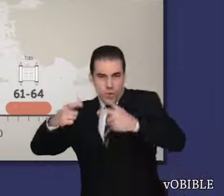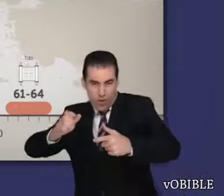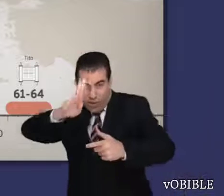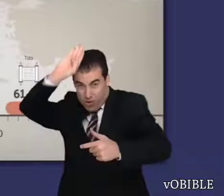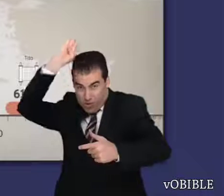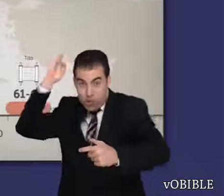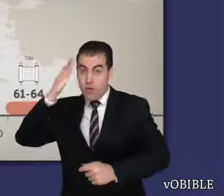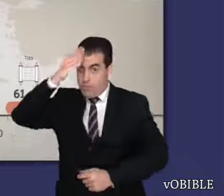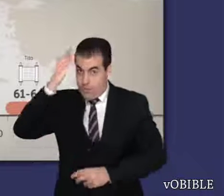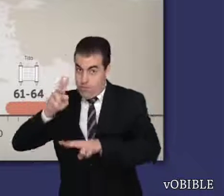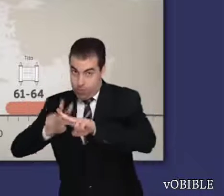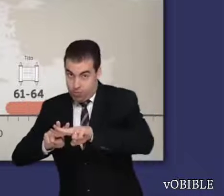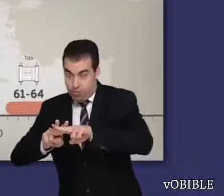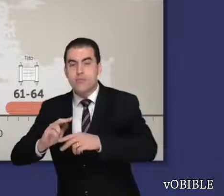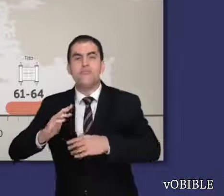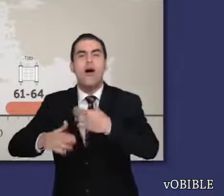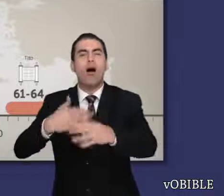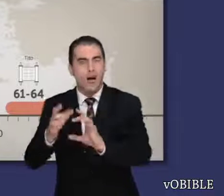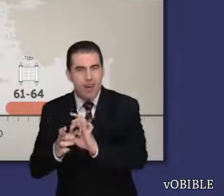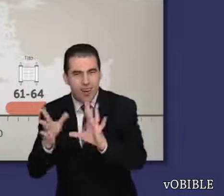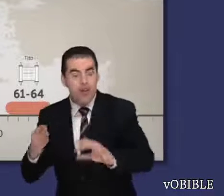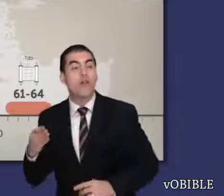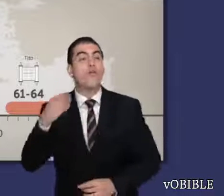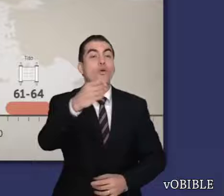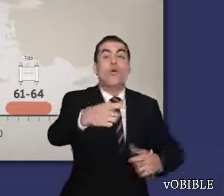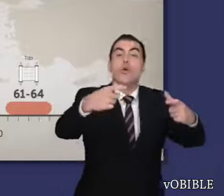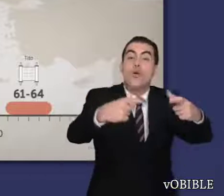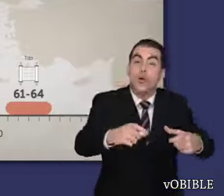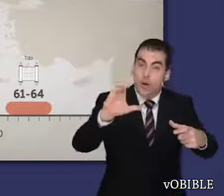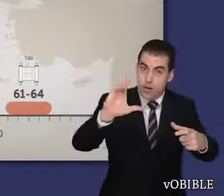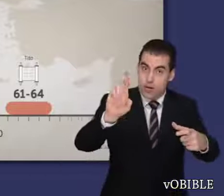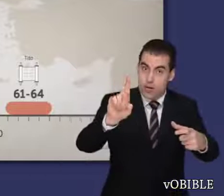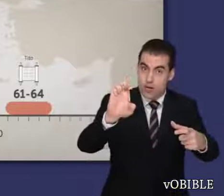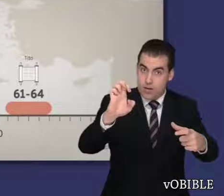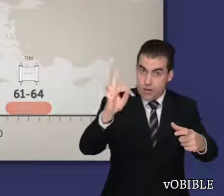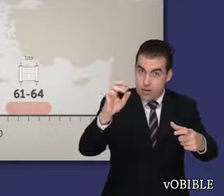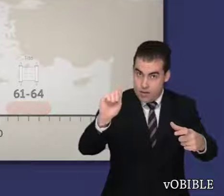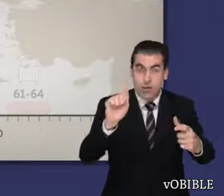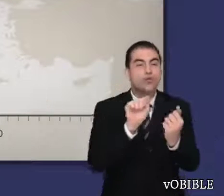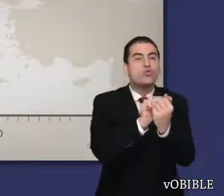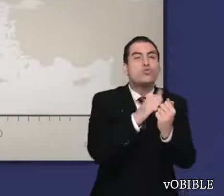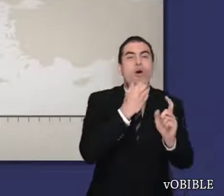que Paulo tenha escrito essa carta enquanto estava na Macedônia, depois de ter sido solto da prisão em Roma.